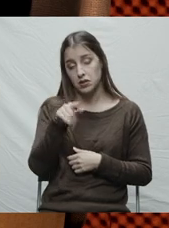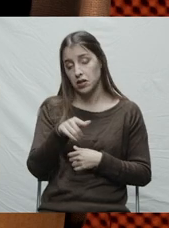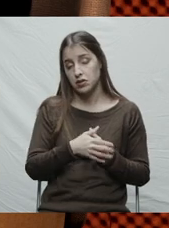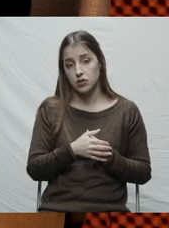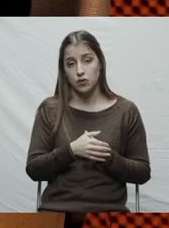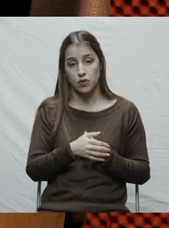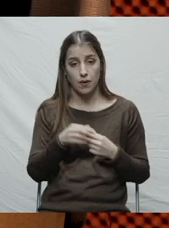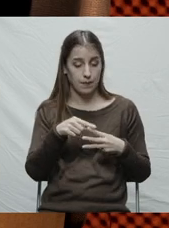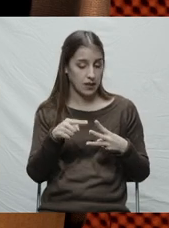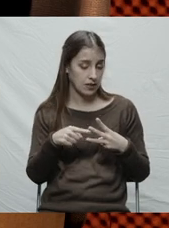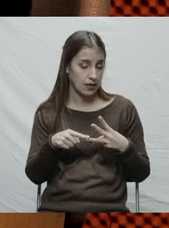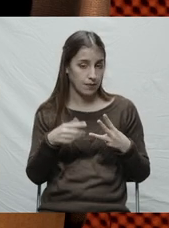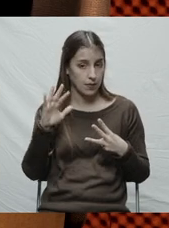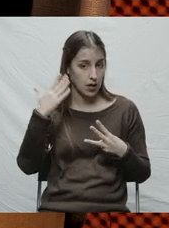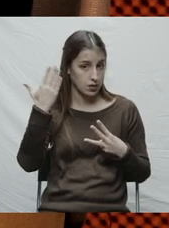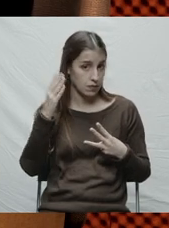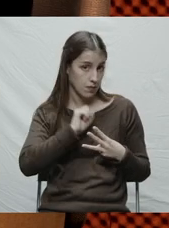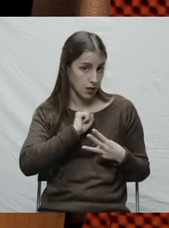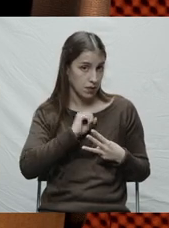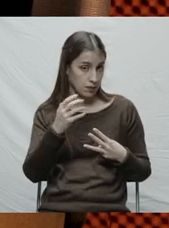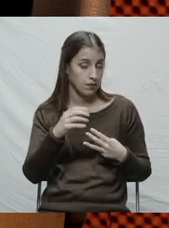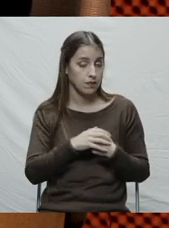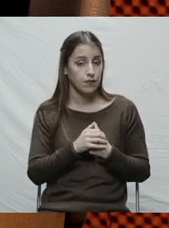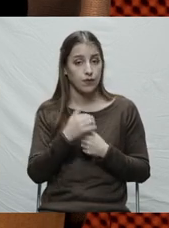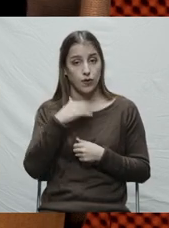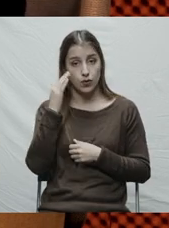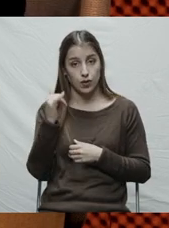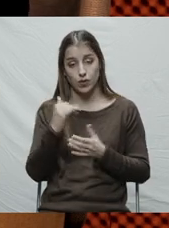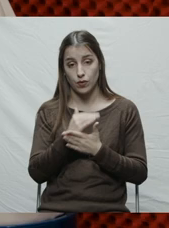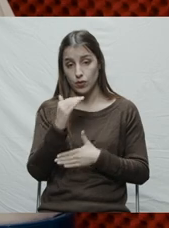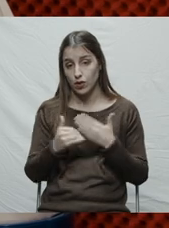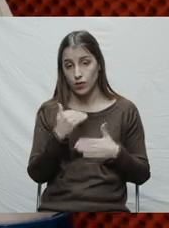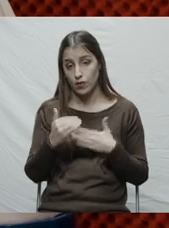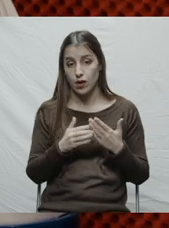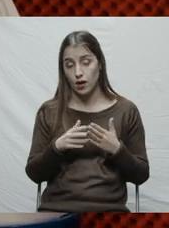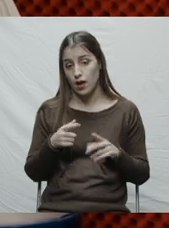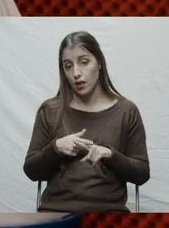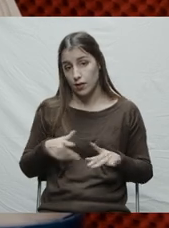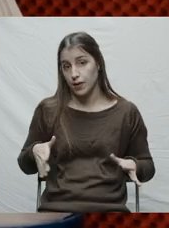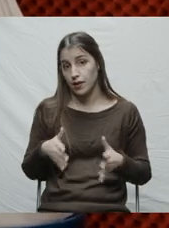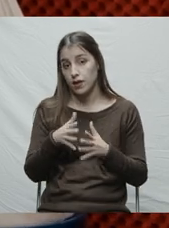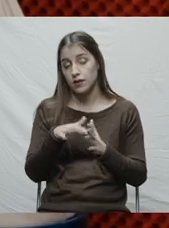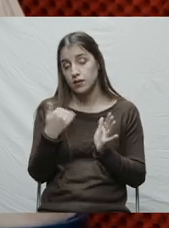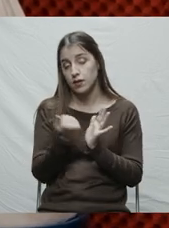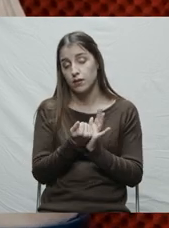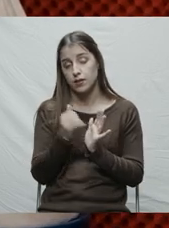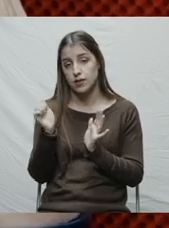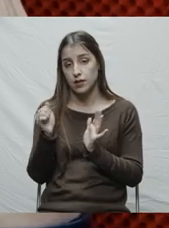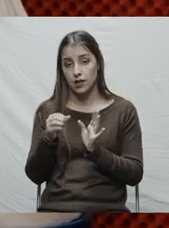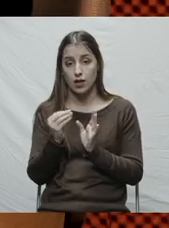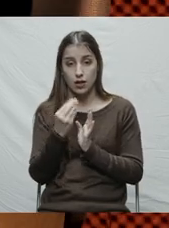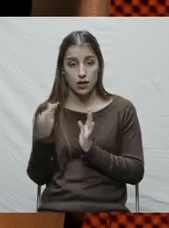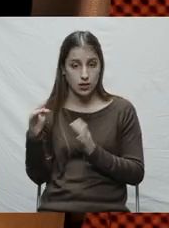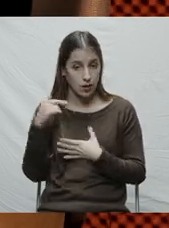Acho que são pontos principais. Para mim, são, e que eu tento continuar, ou seja, alimentar uma espécie de criança